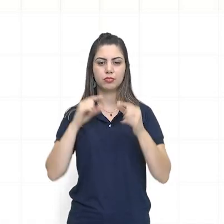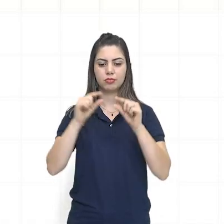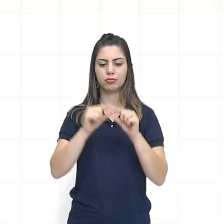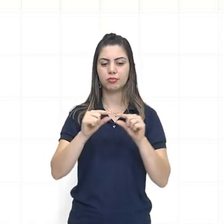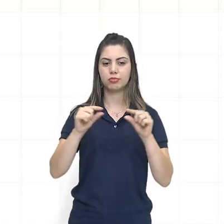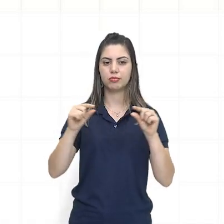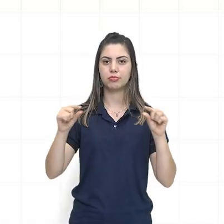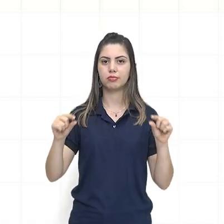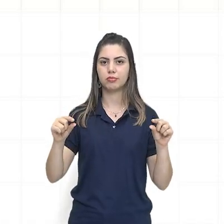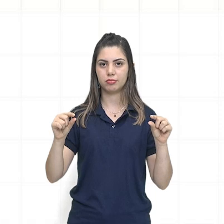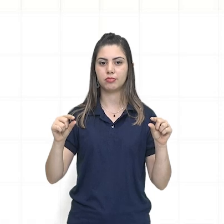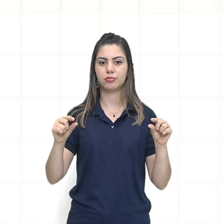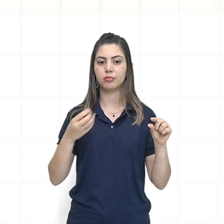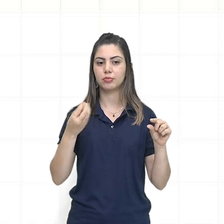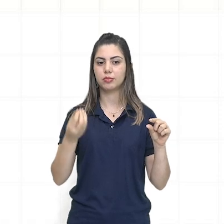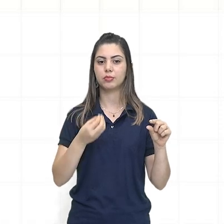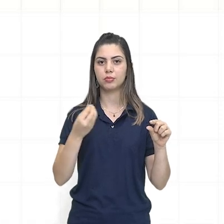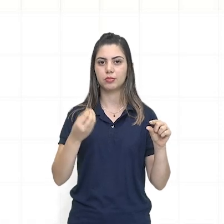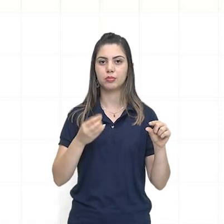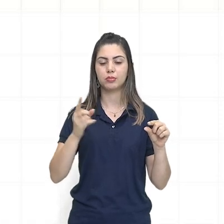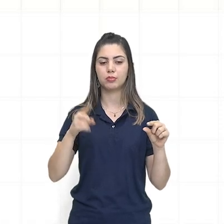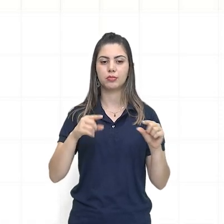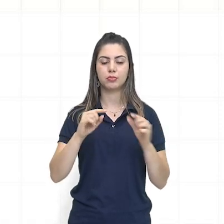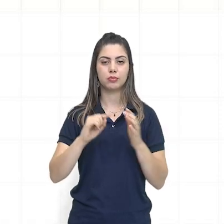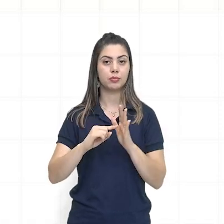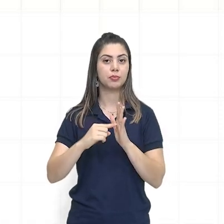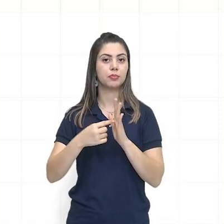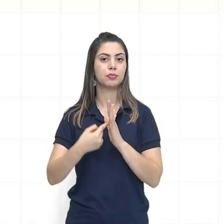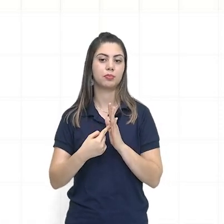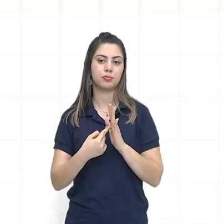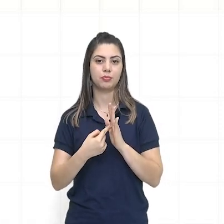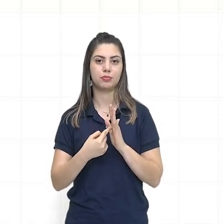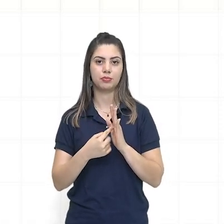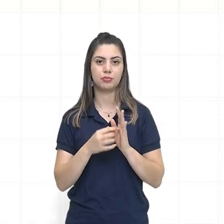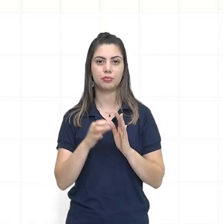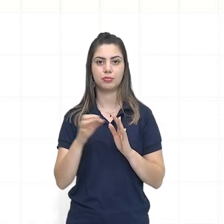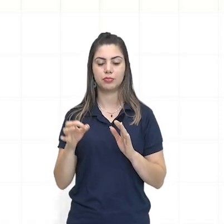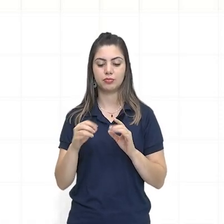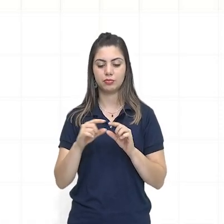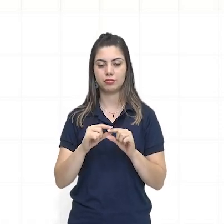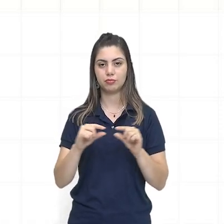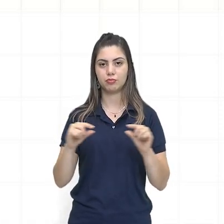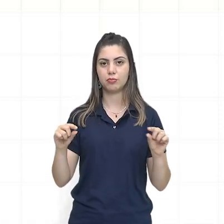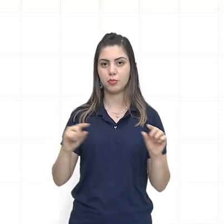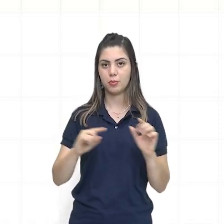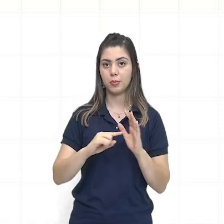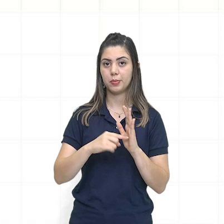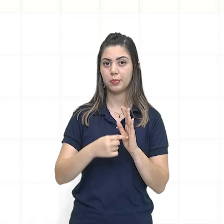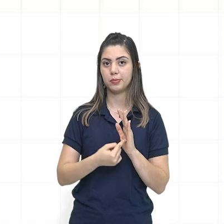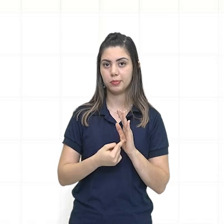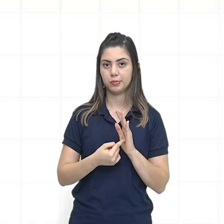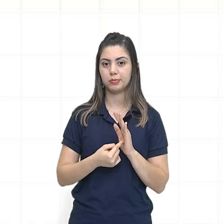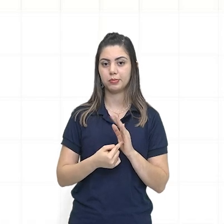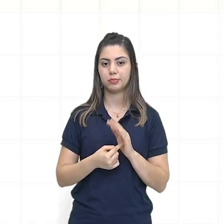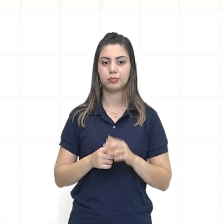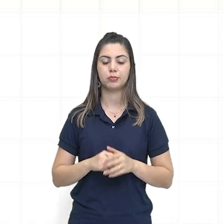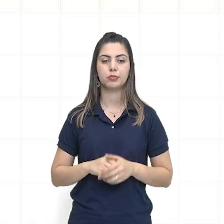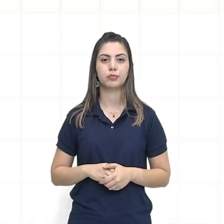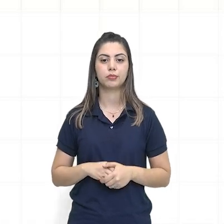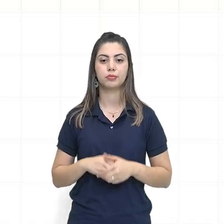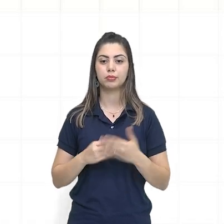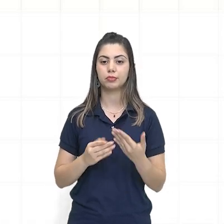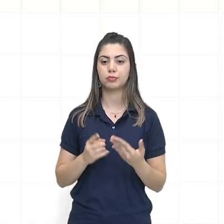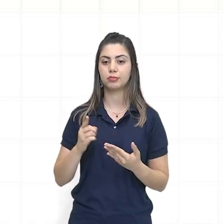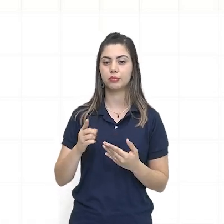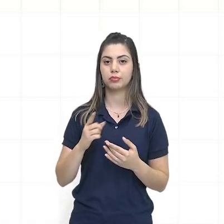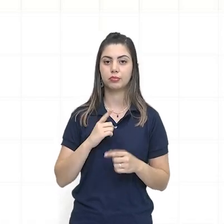horizontal, nesse caso, vai ser o nosso ponto fixo, o nosso ponto de referência. E a cada posição